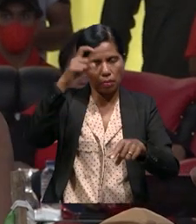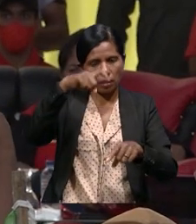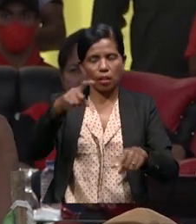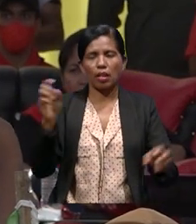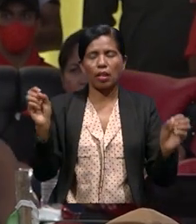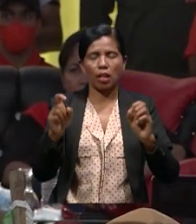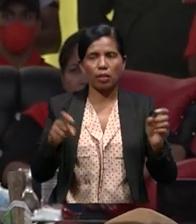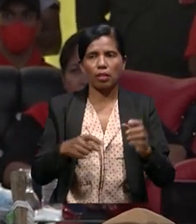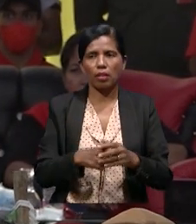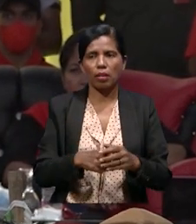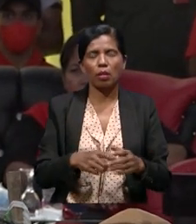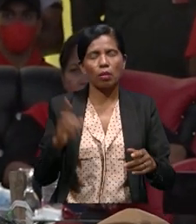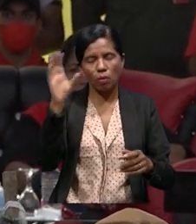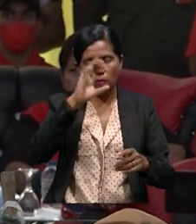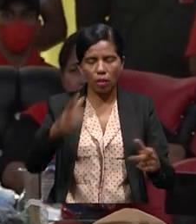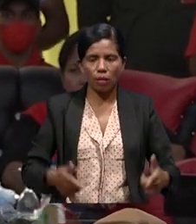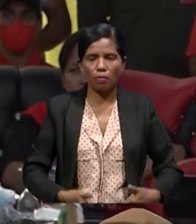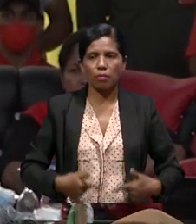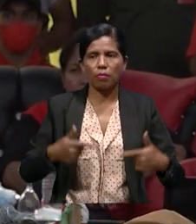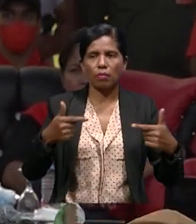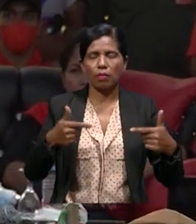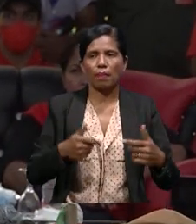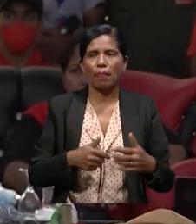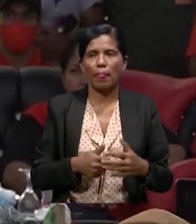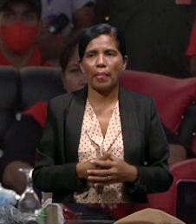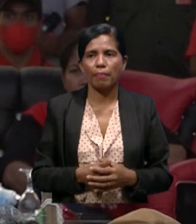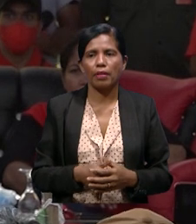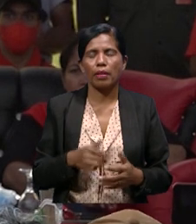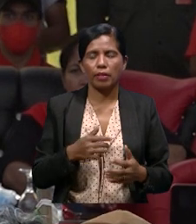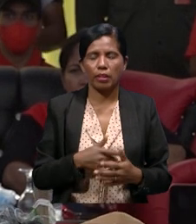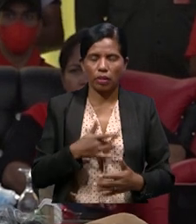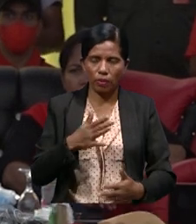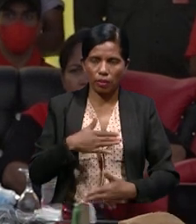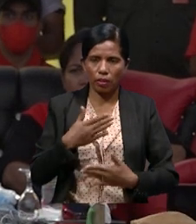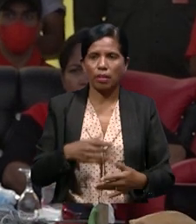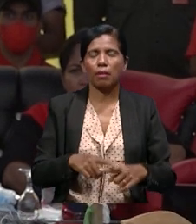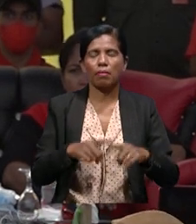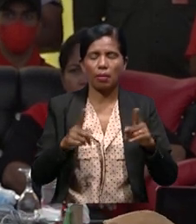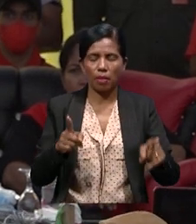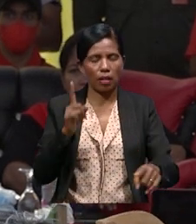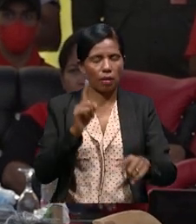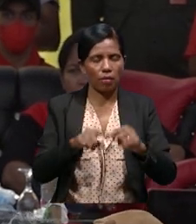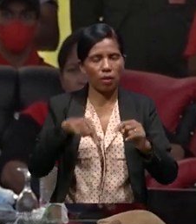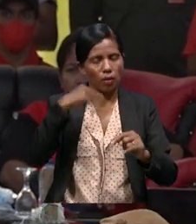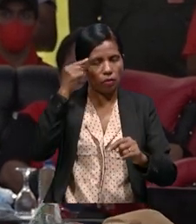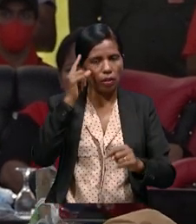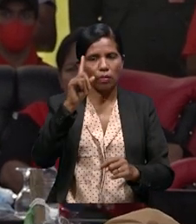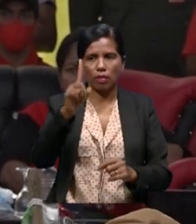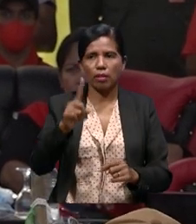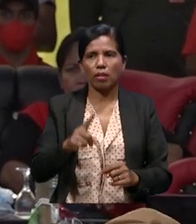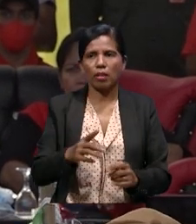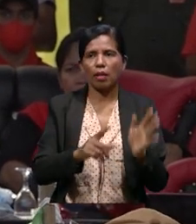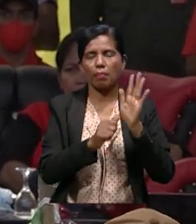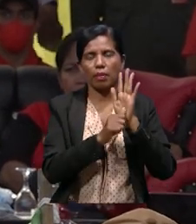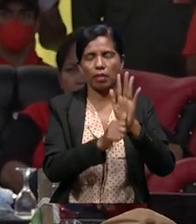La osai tamba kumuris, nemus honra, ne orgulho. Mai be, la bele governante ida, a presente